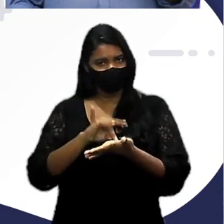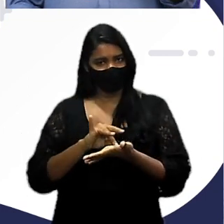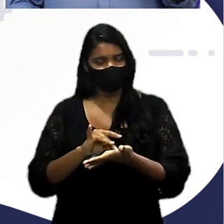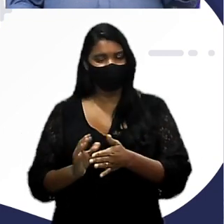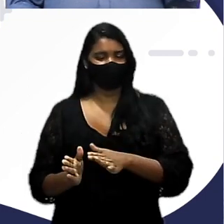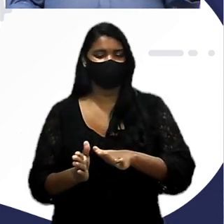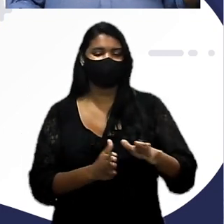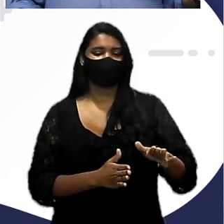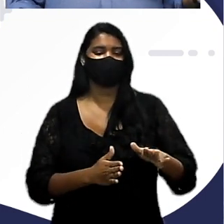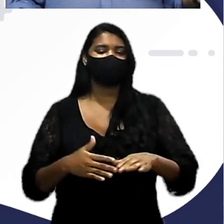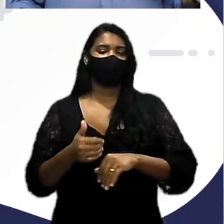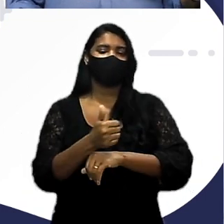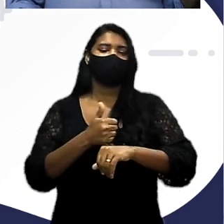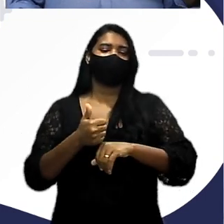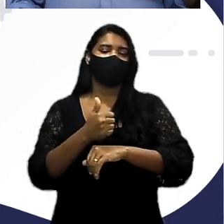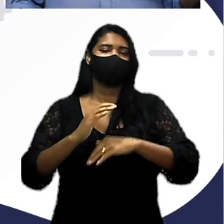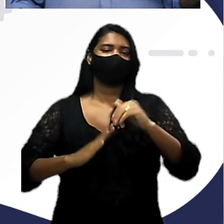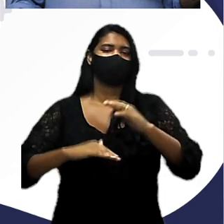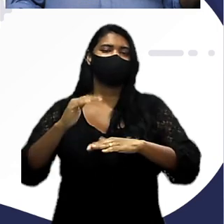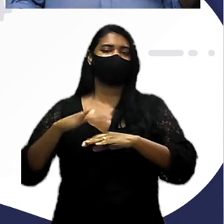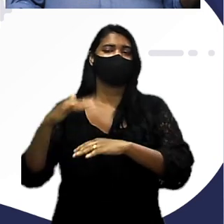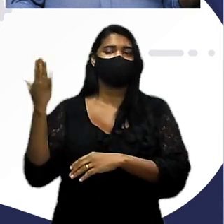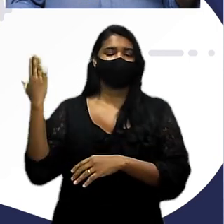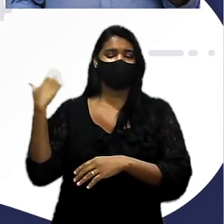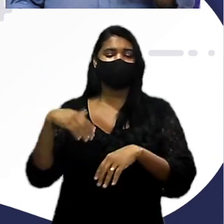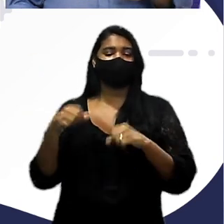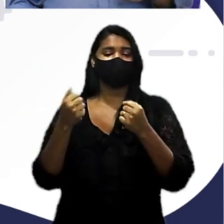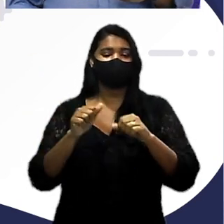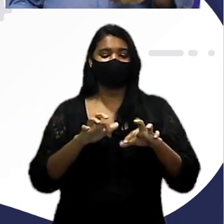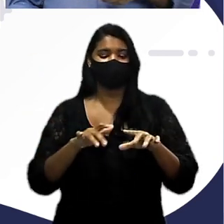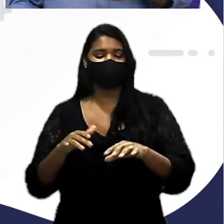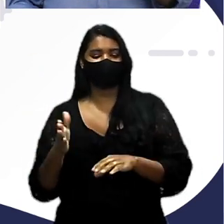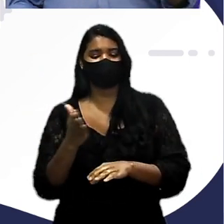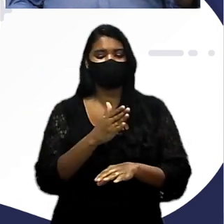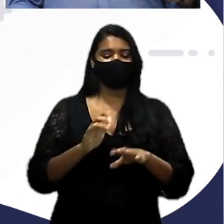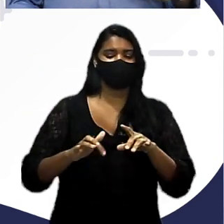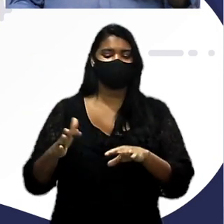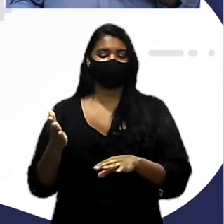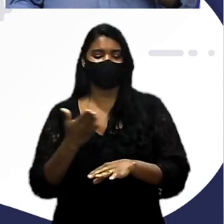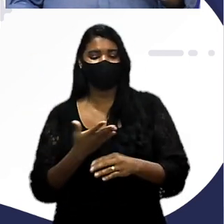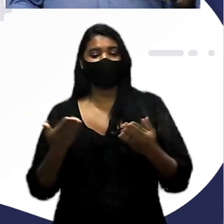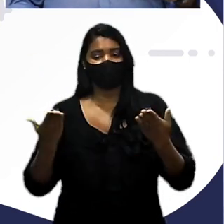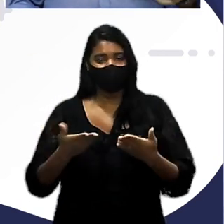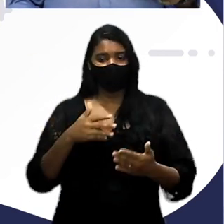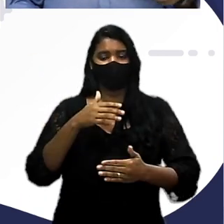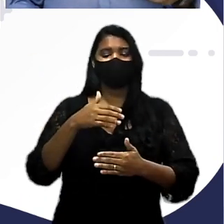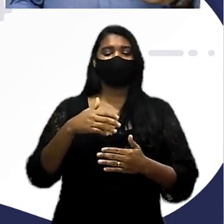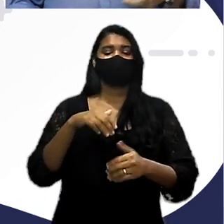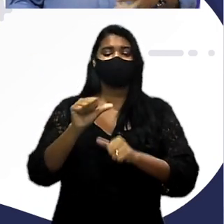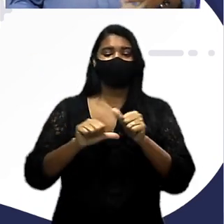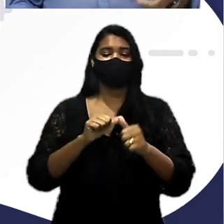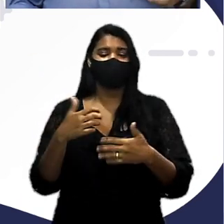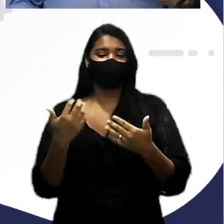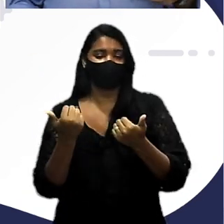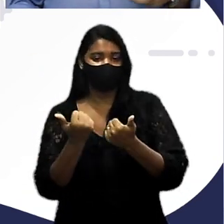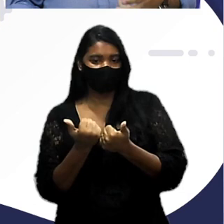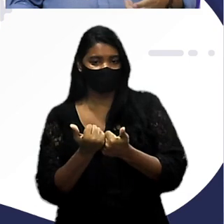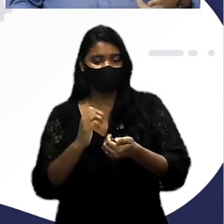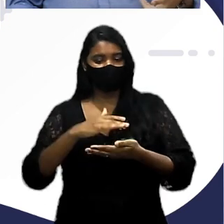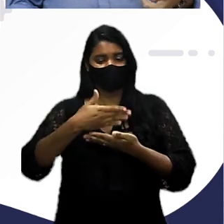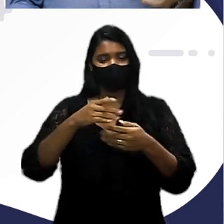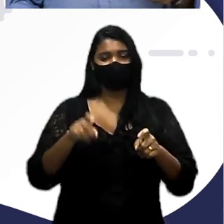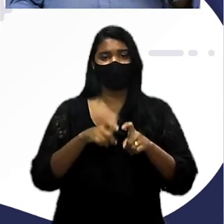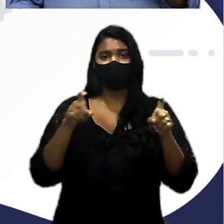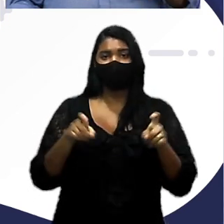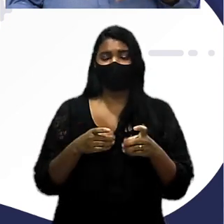esse profissional que naquela época precisava desse recurso, hoje já existe uma ferramenta, um